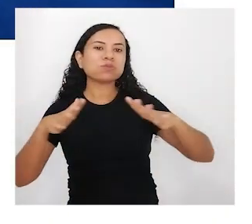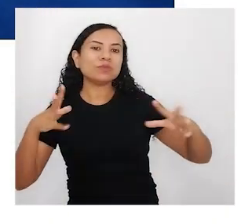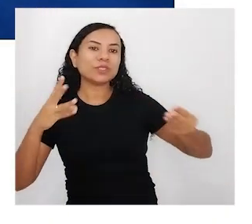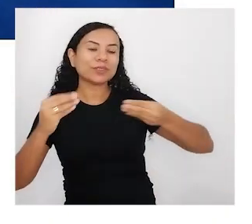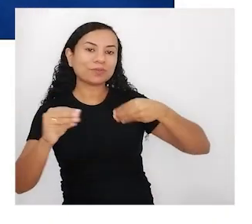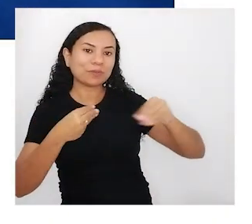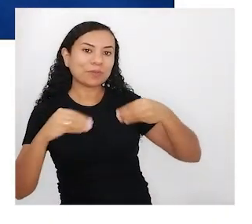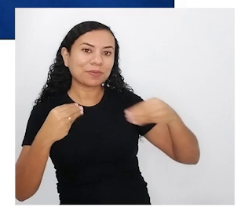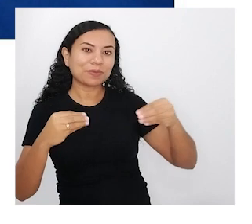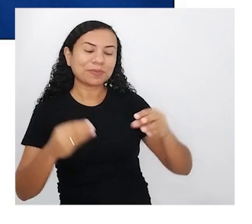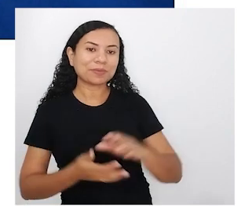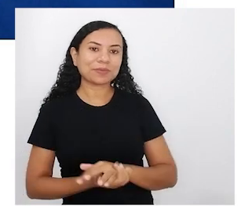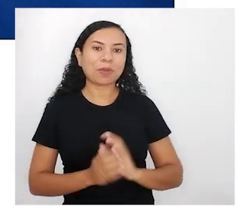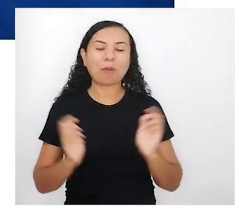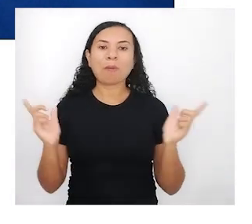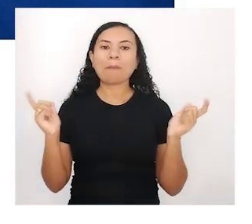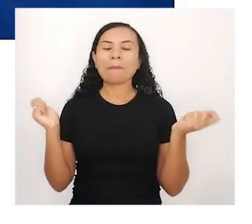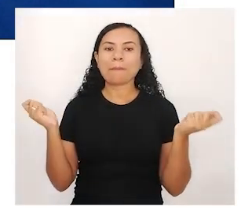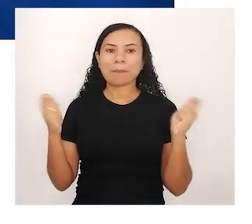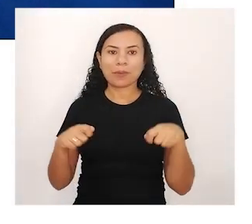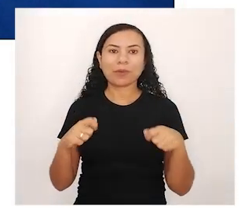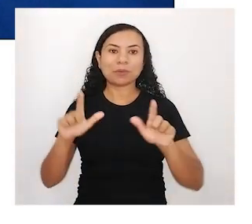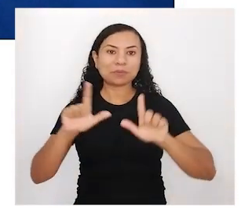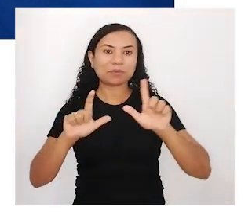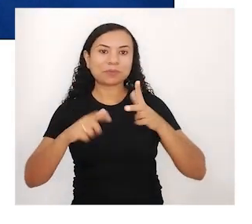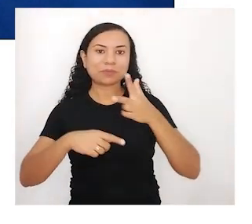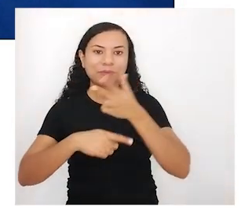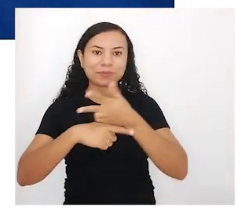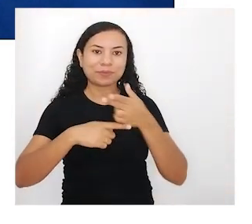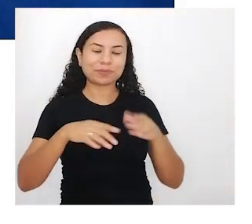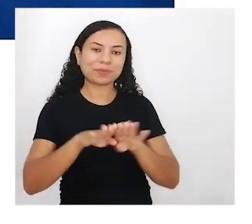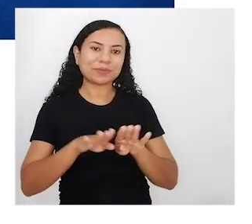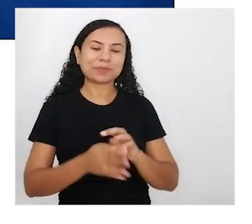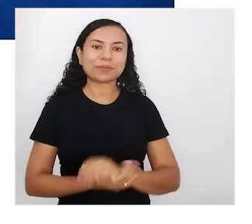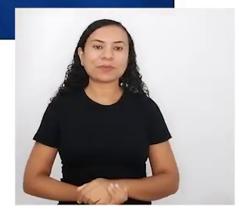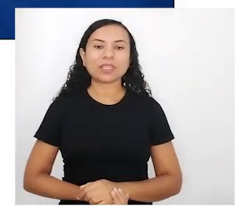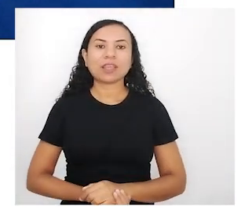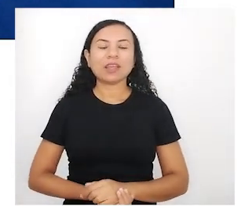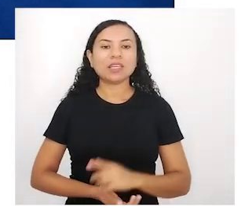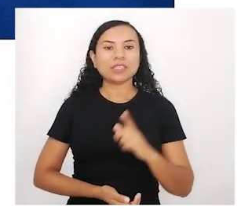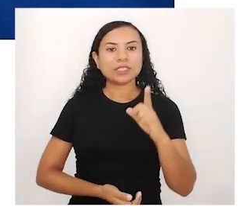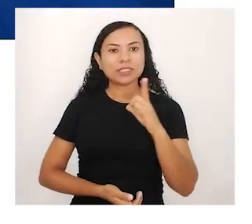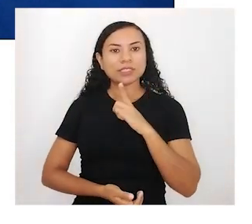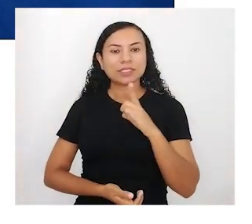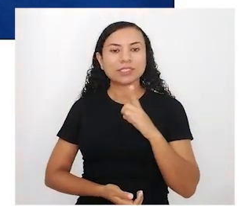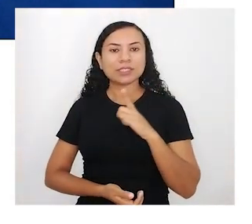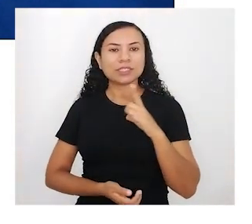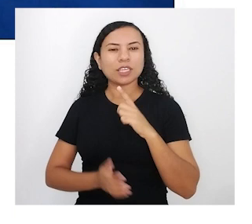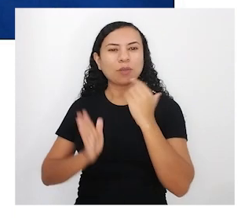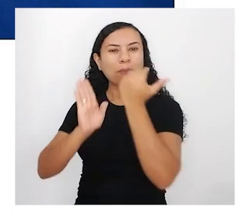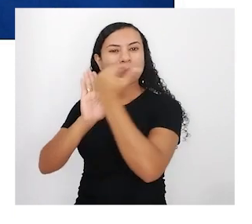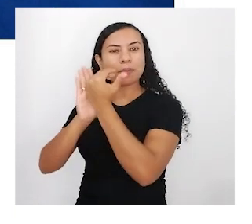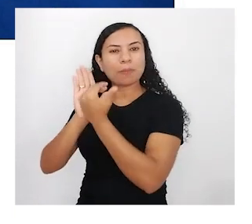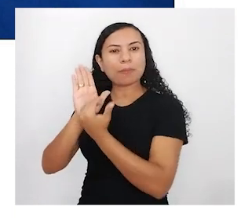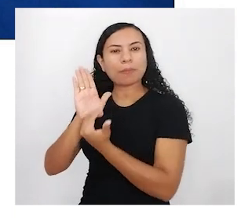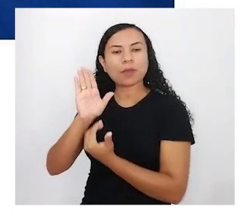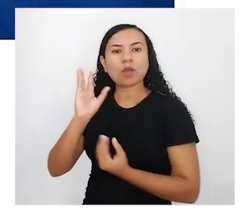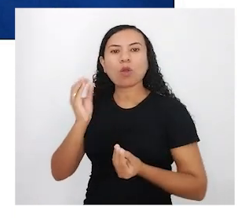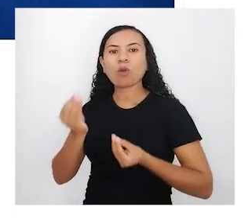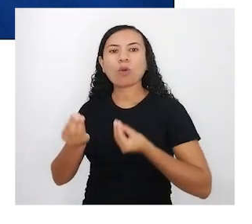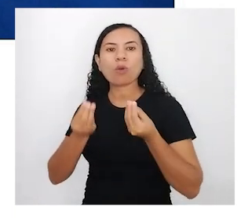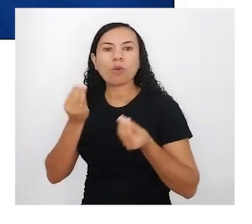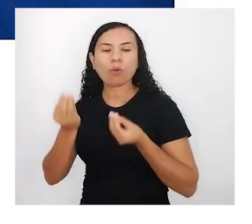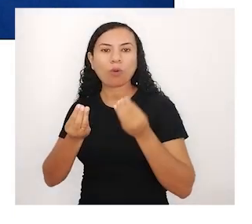no Netflix. Ele é um documentário composto por uma série de entrevistas com cientistas que explicam quão insustentável é